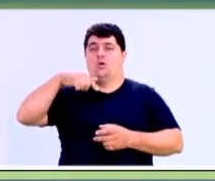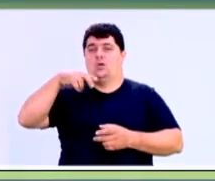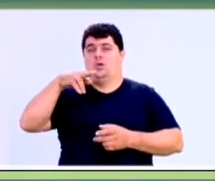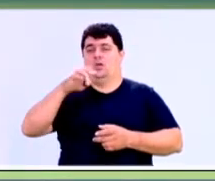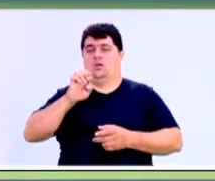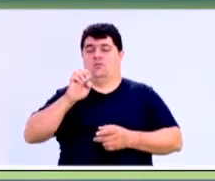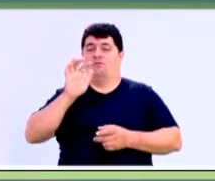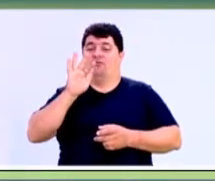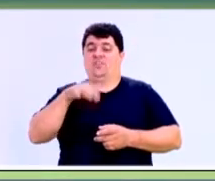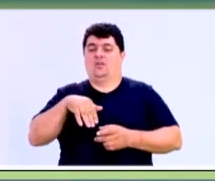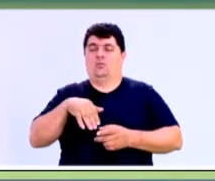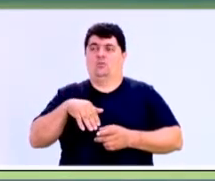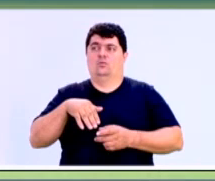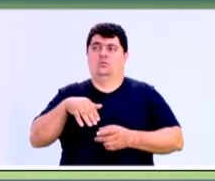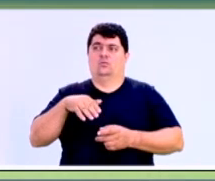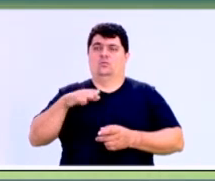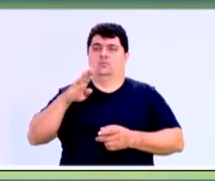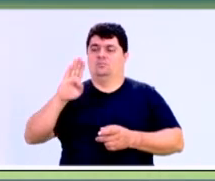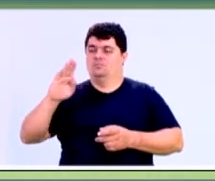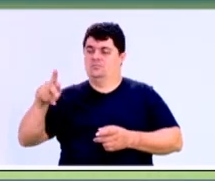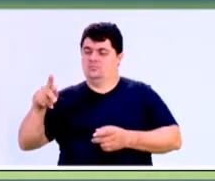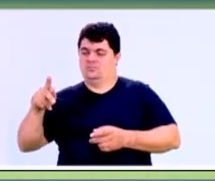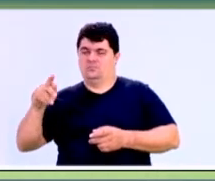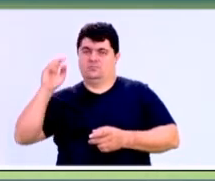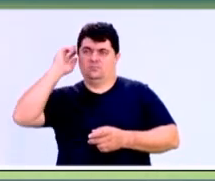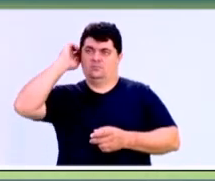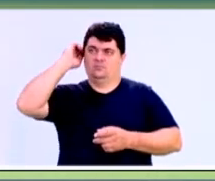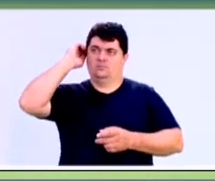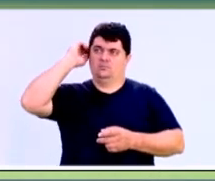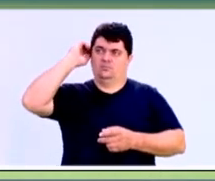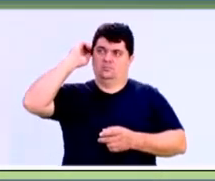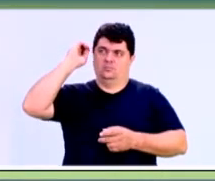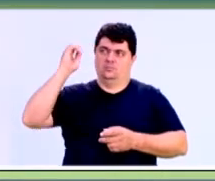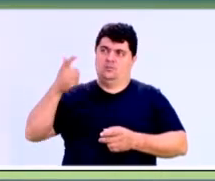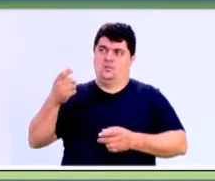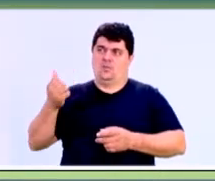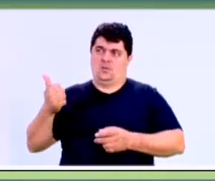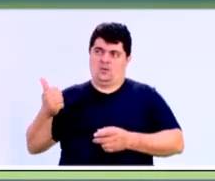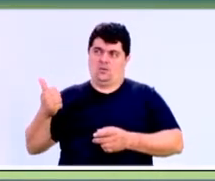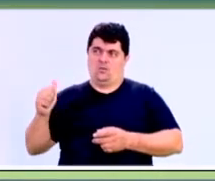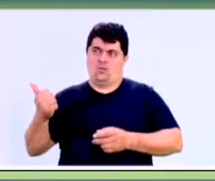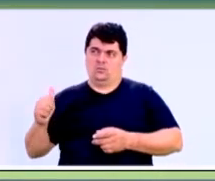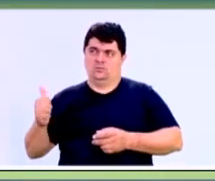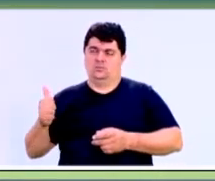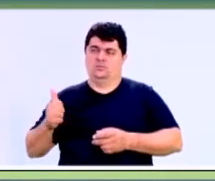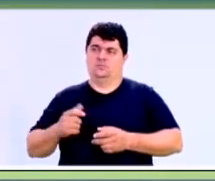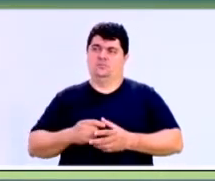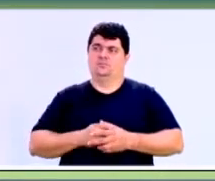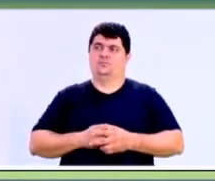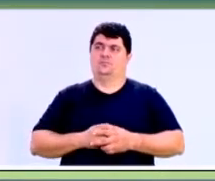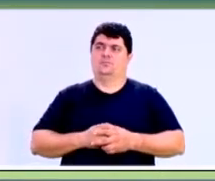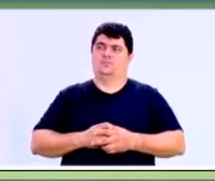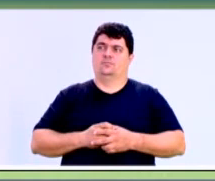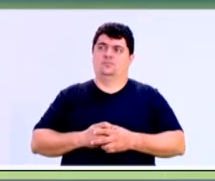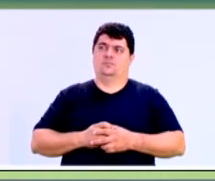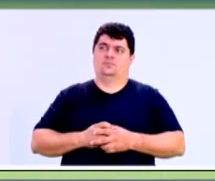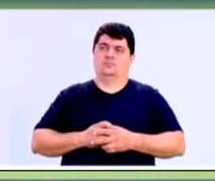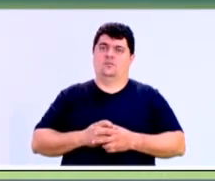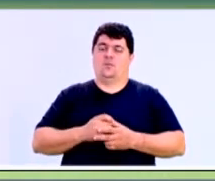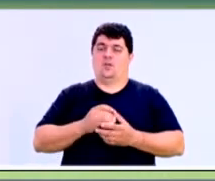no balanço patrimonial de 2011. E